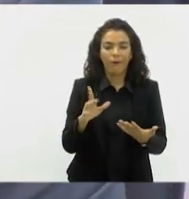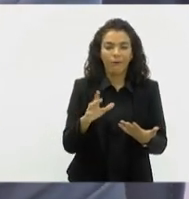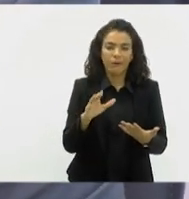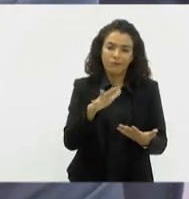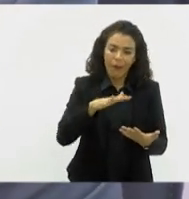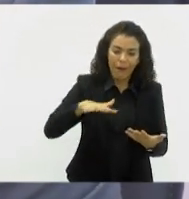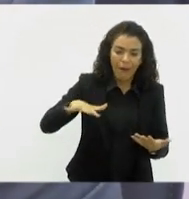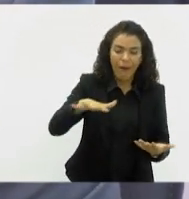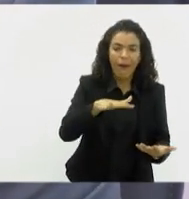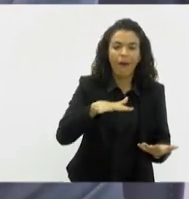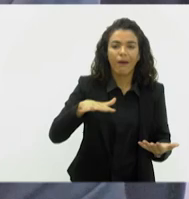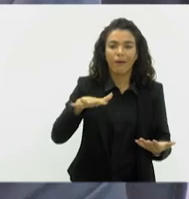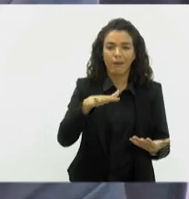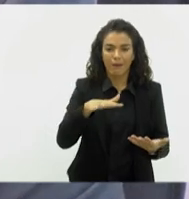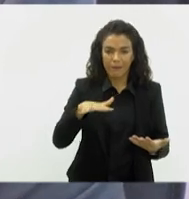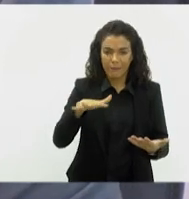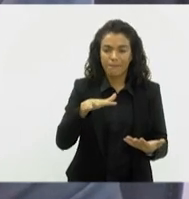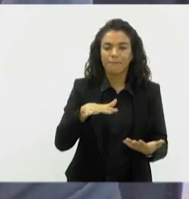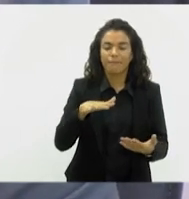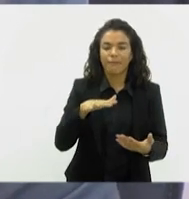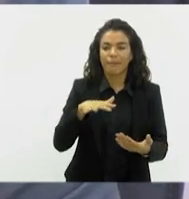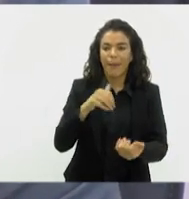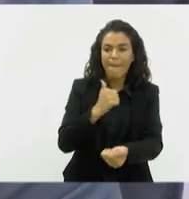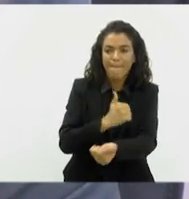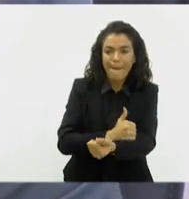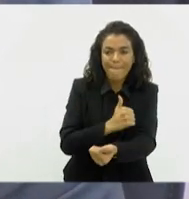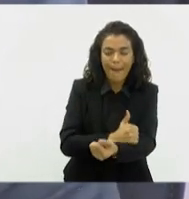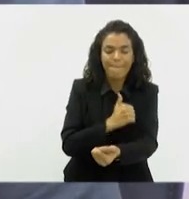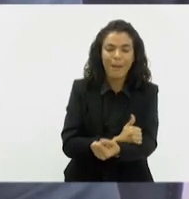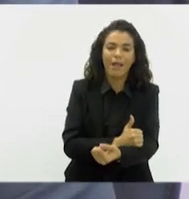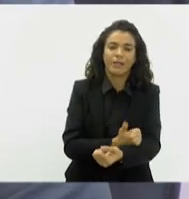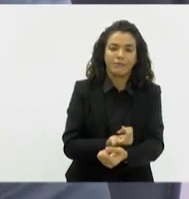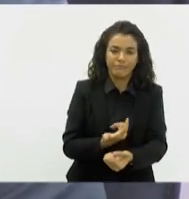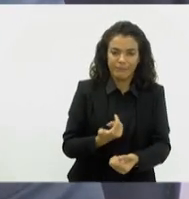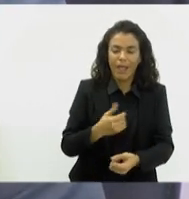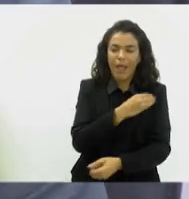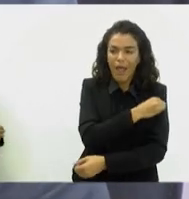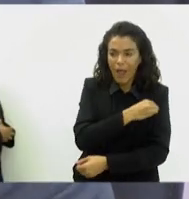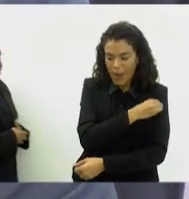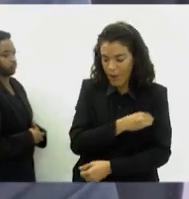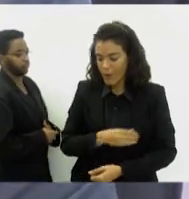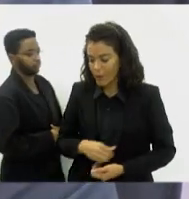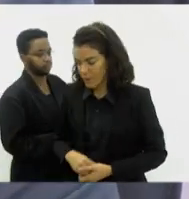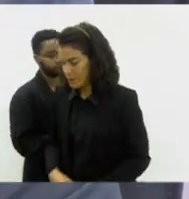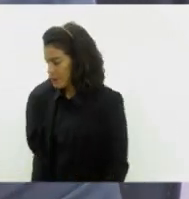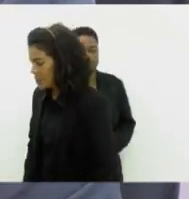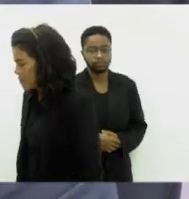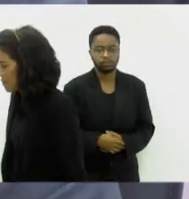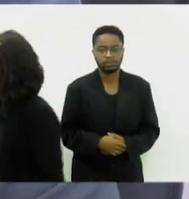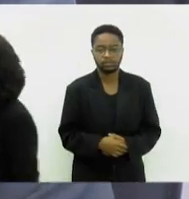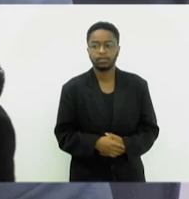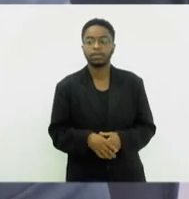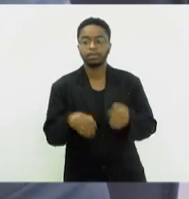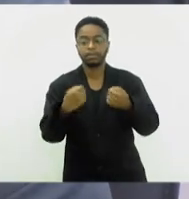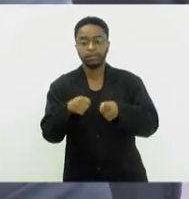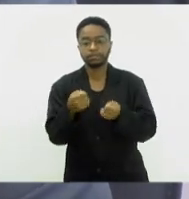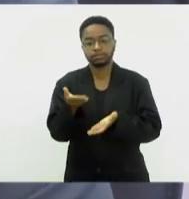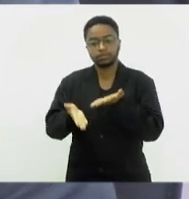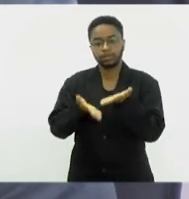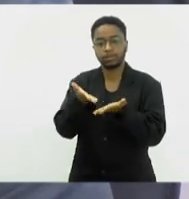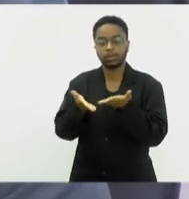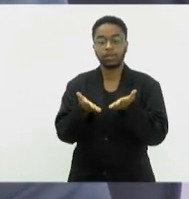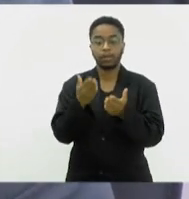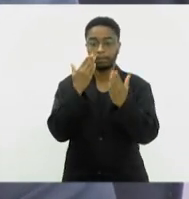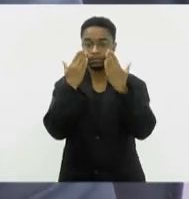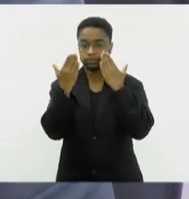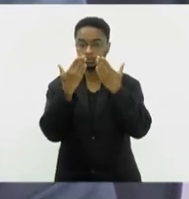seara da dependência de álcool e droga, que requer a necessidade de aplicação de um psicólogo e que, por